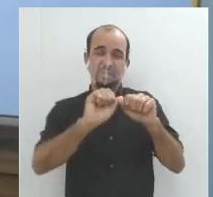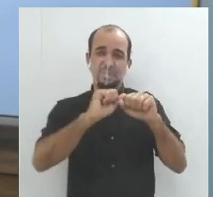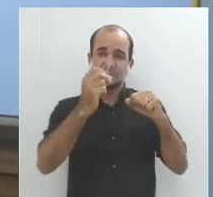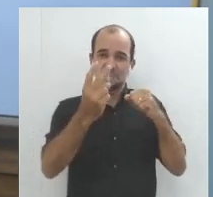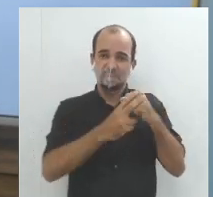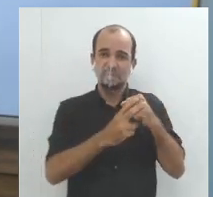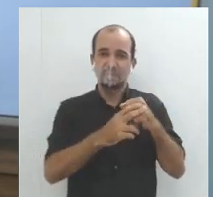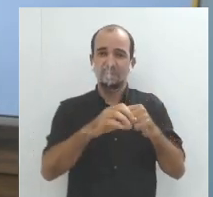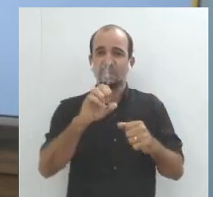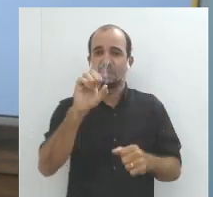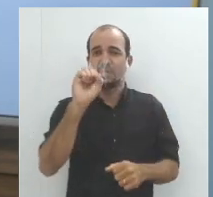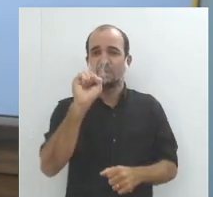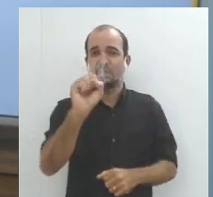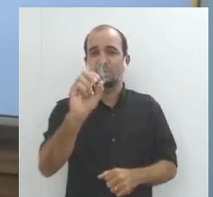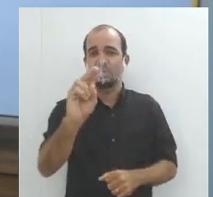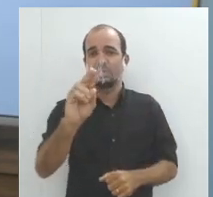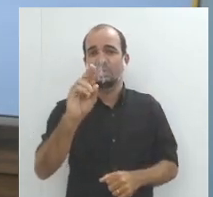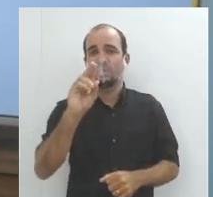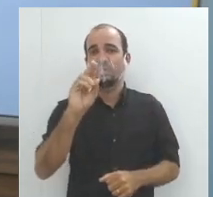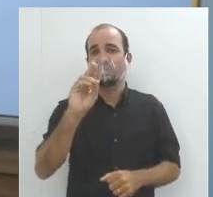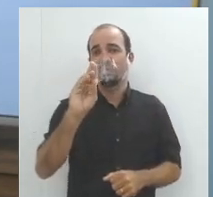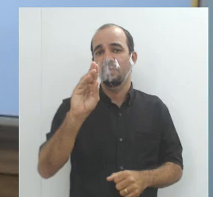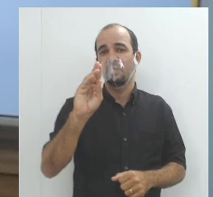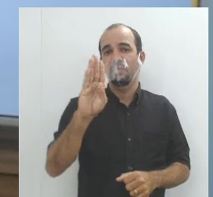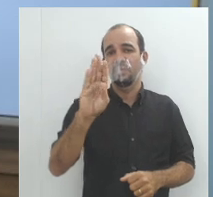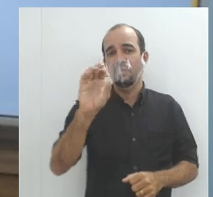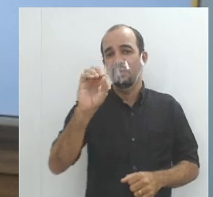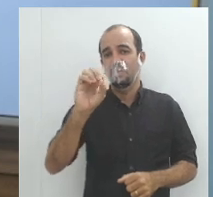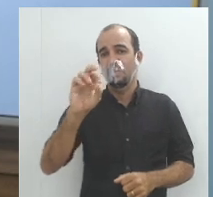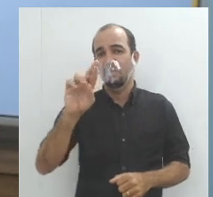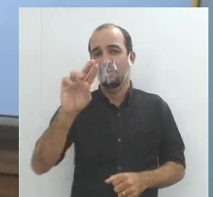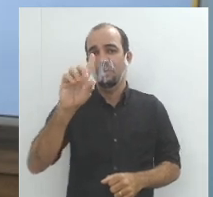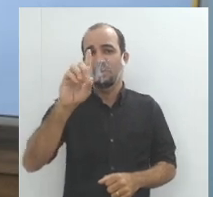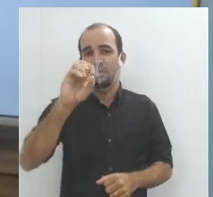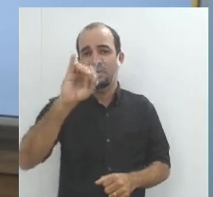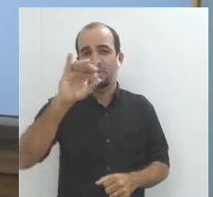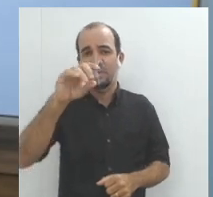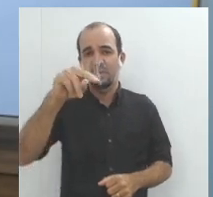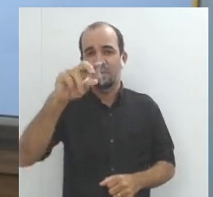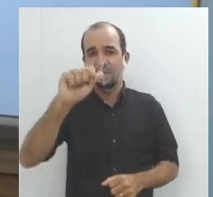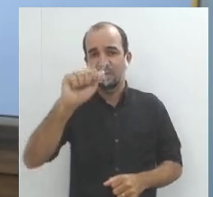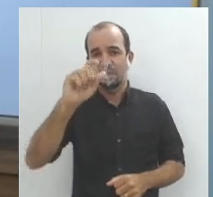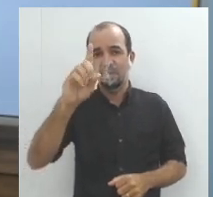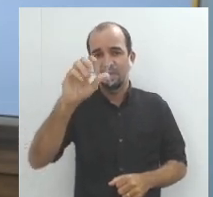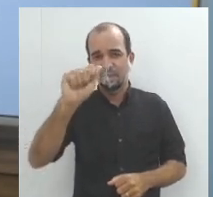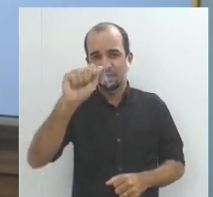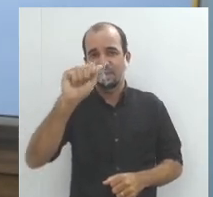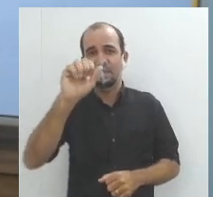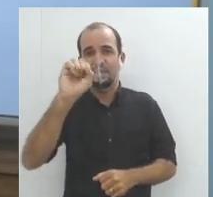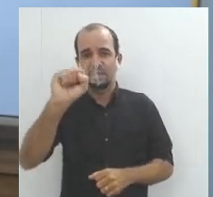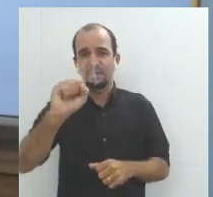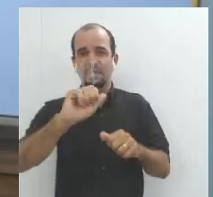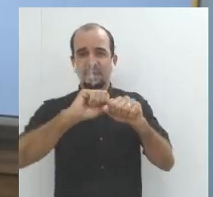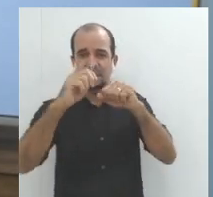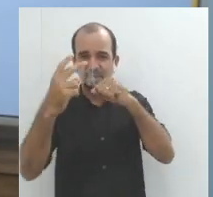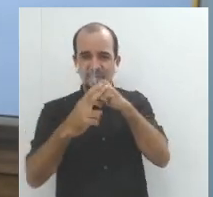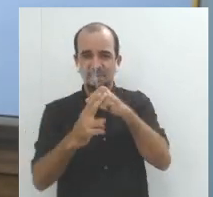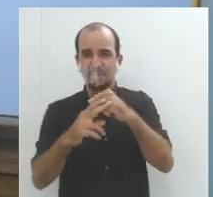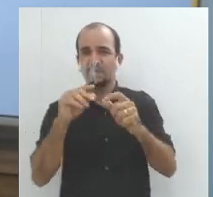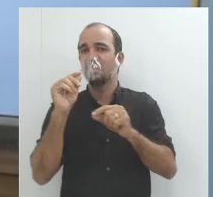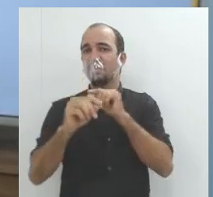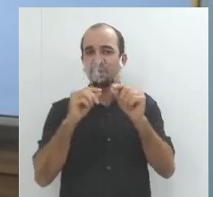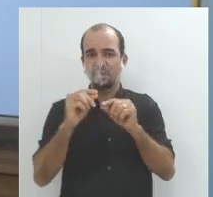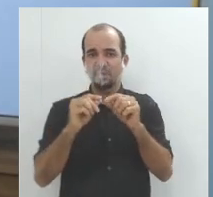adverbiais. As orações subordinadas adverbiais, elas na verdade são o quê?